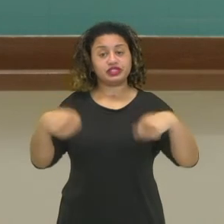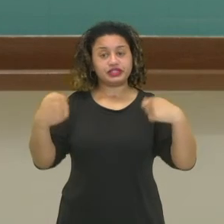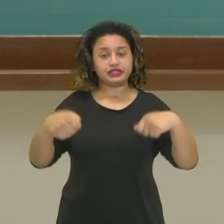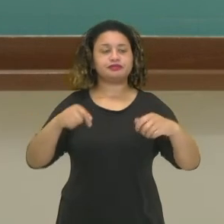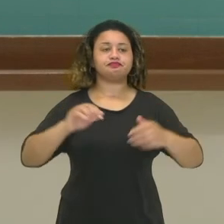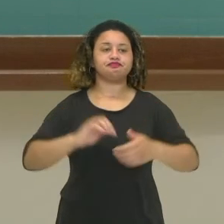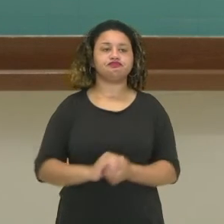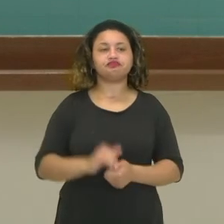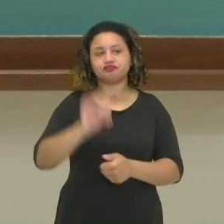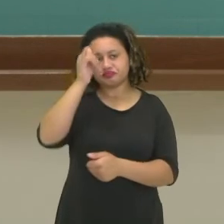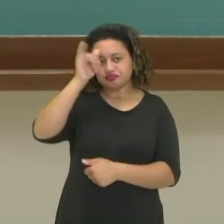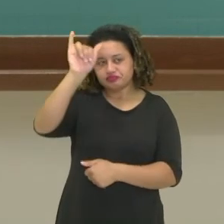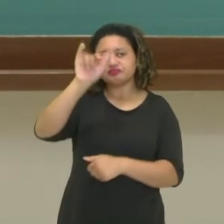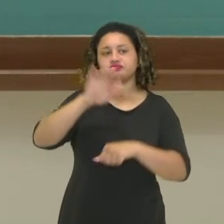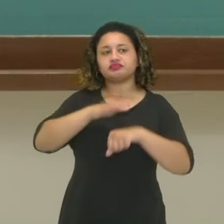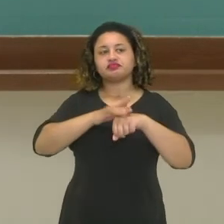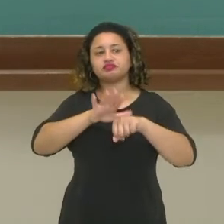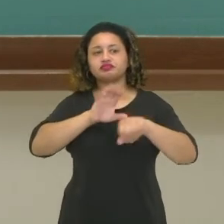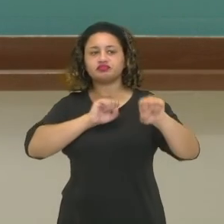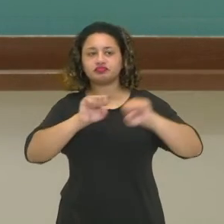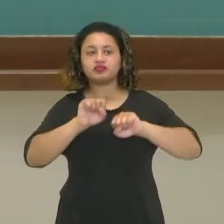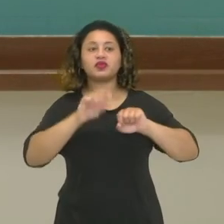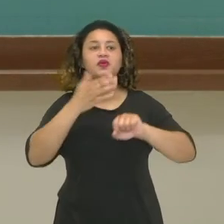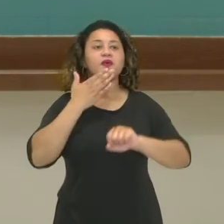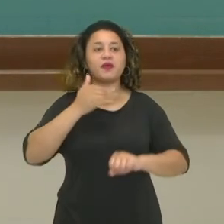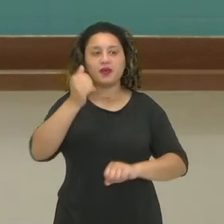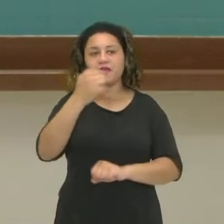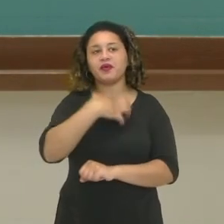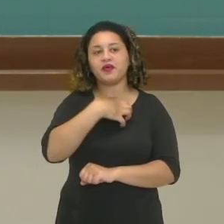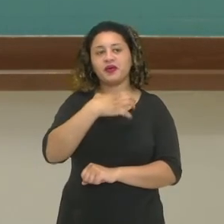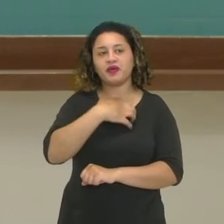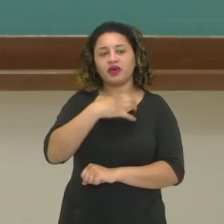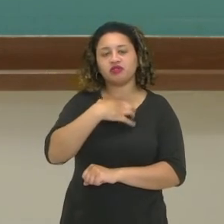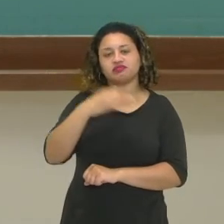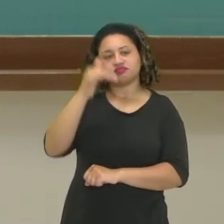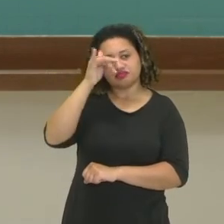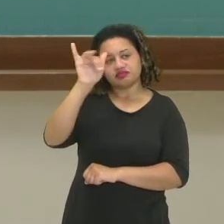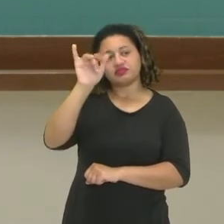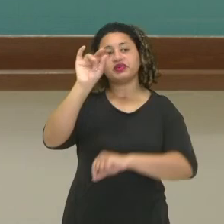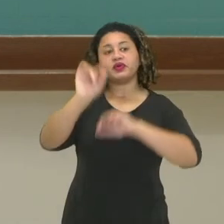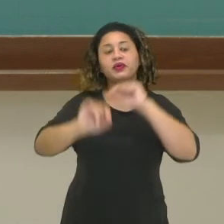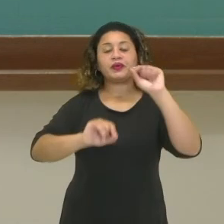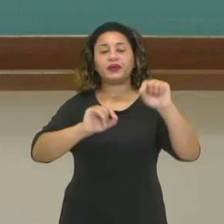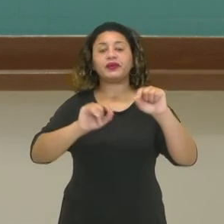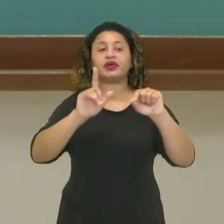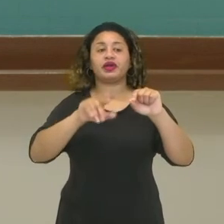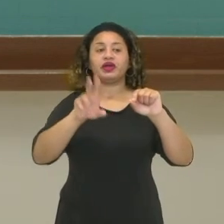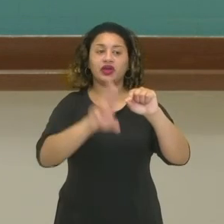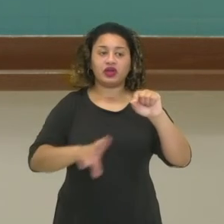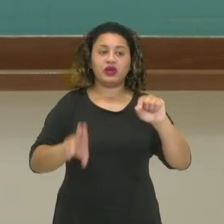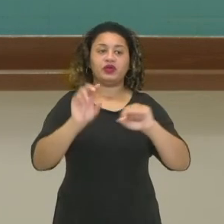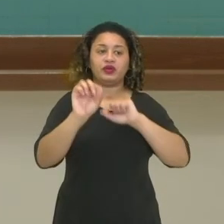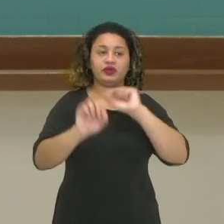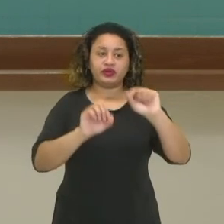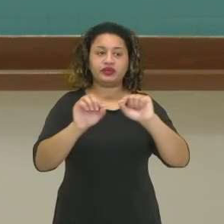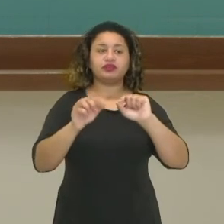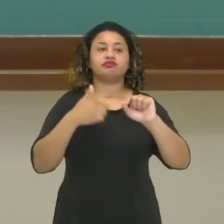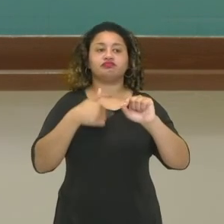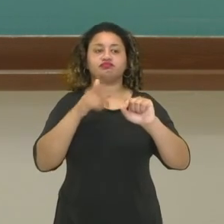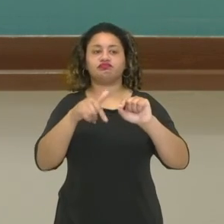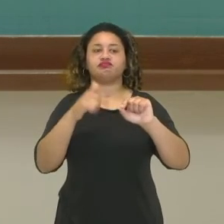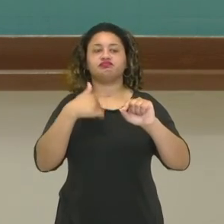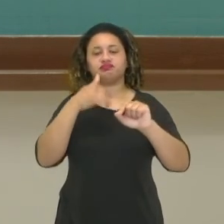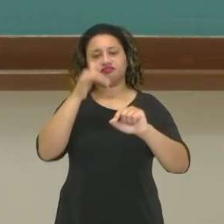Prevenção das ISTs. A melhor forma de prevenir as ISTs é usando o preservativo. Pode